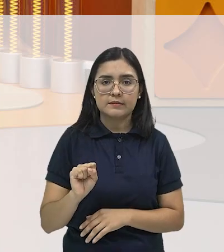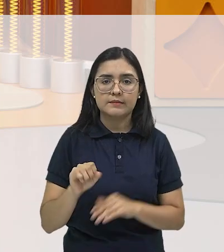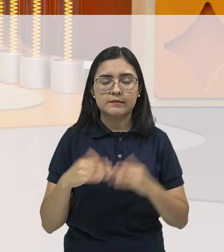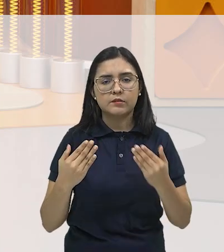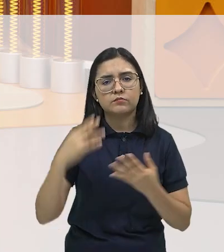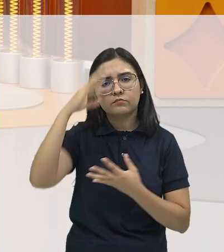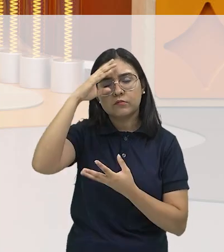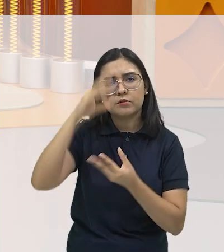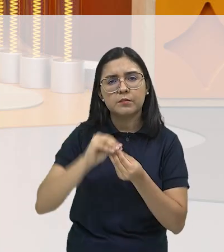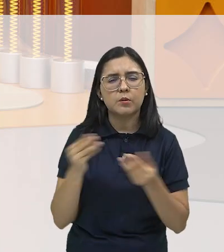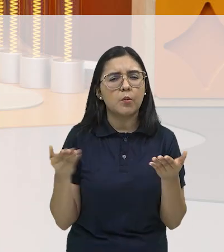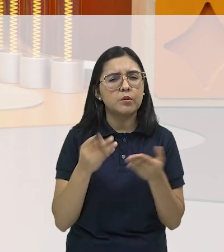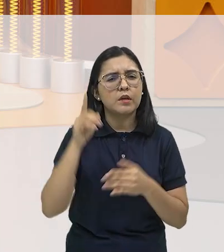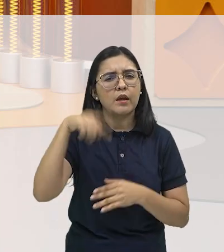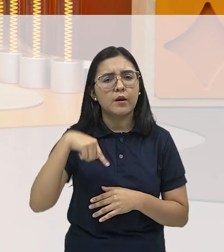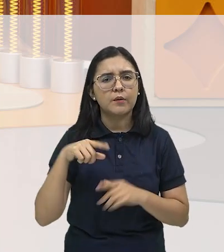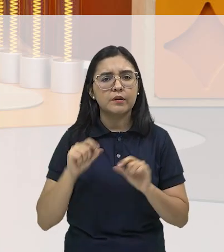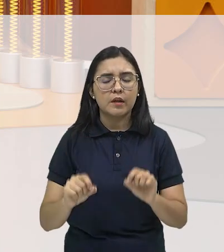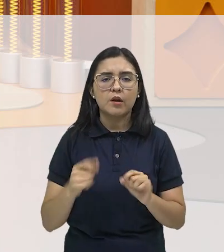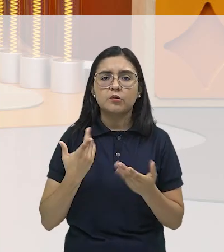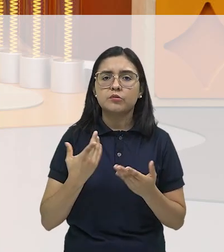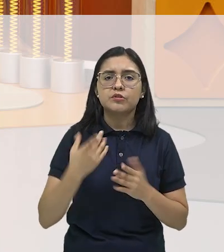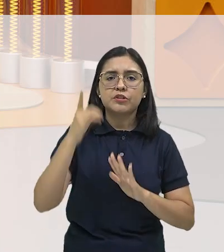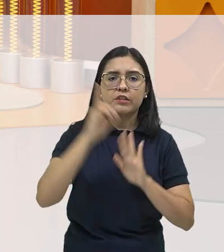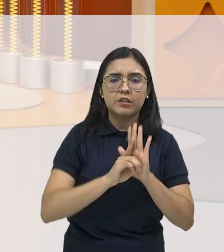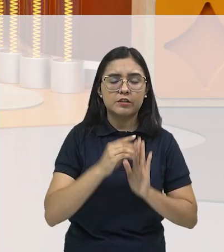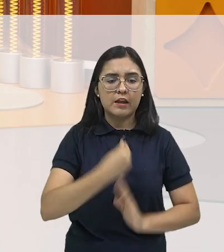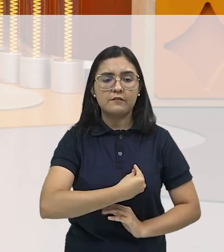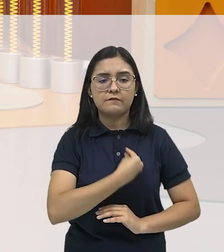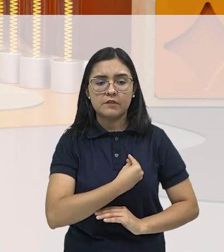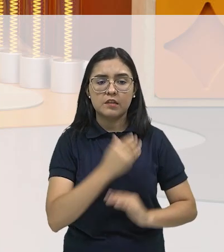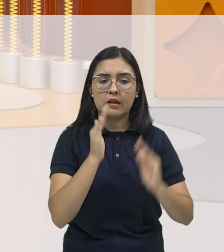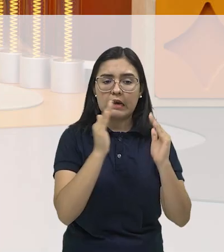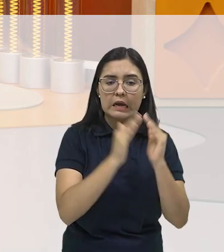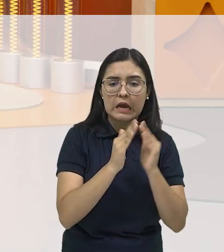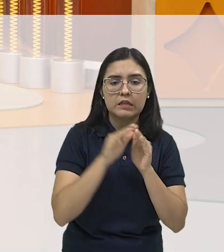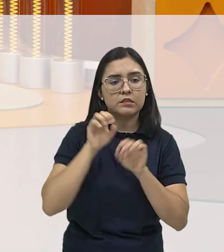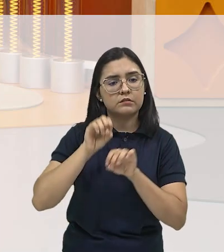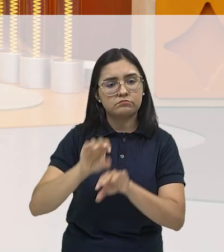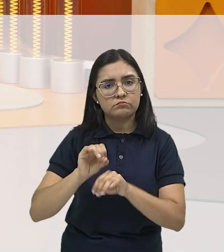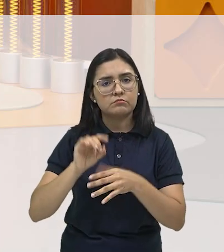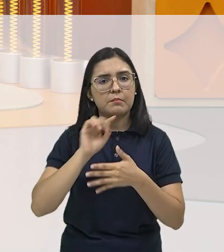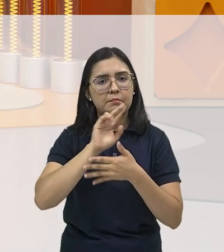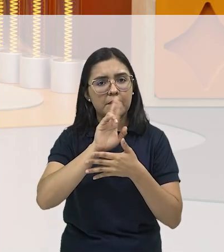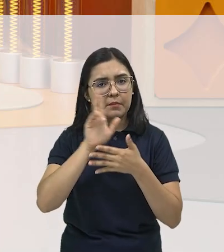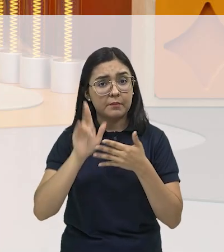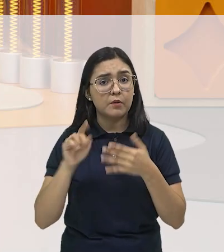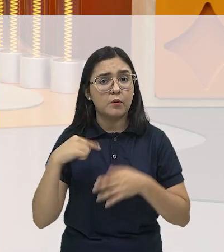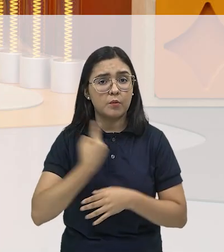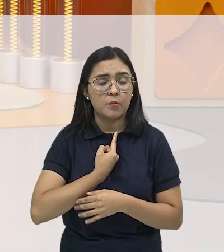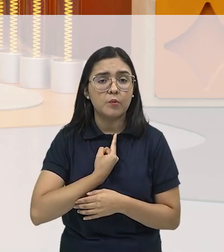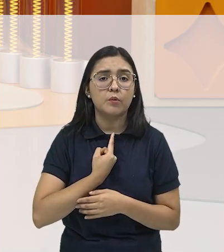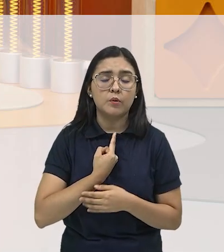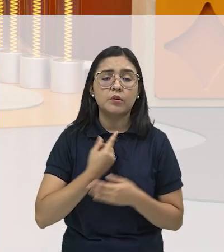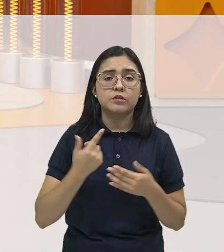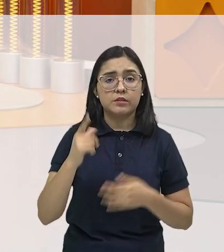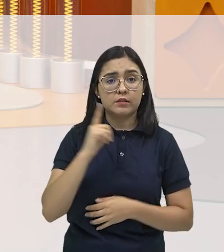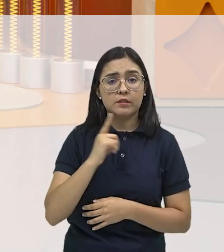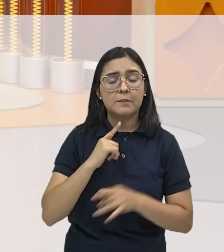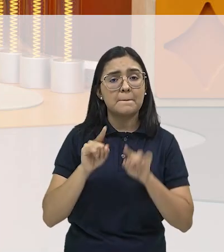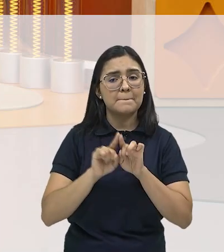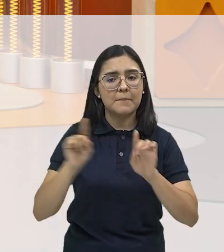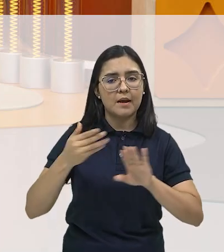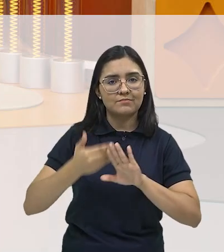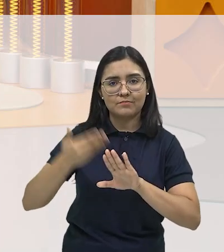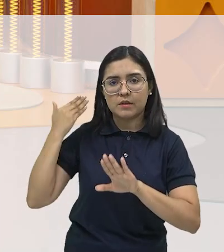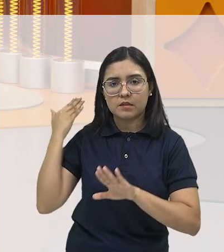um entendimento hoje, é o direito à vida, o direito à moradia, o direito à educação, são coisas que hoje nós temos, mas que naquele